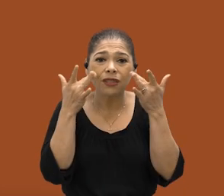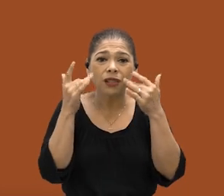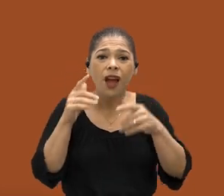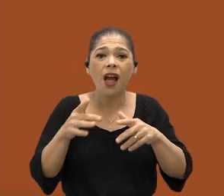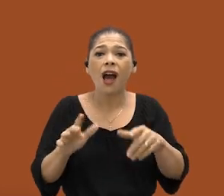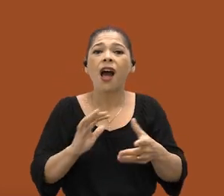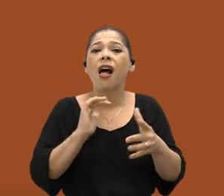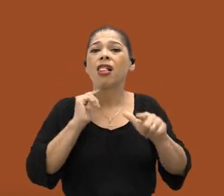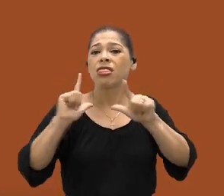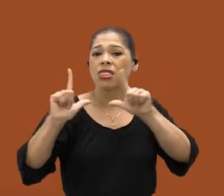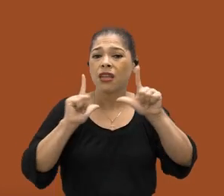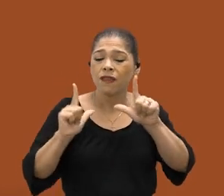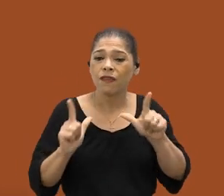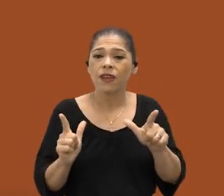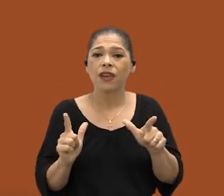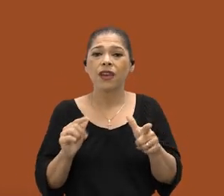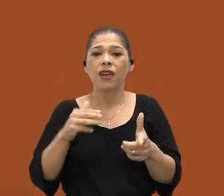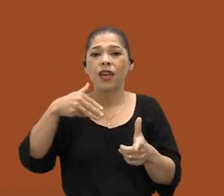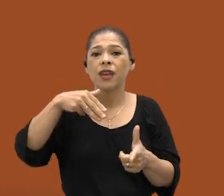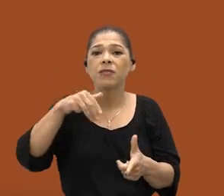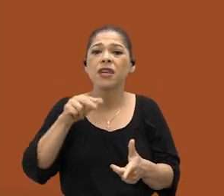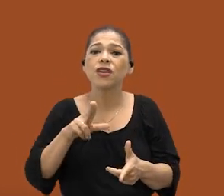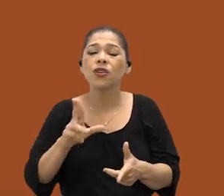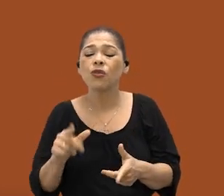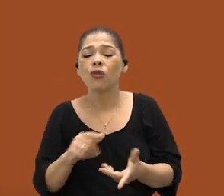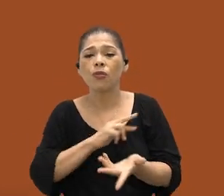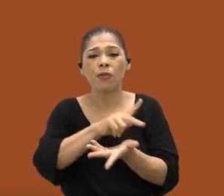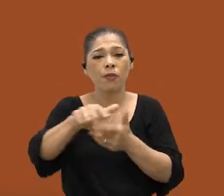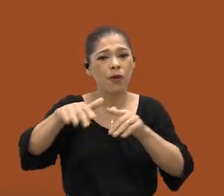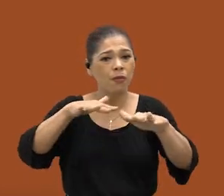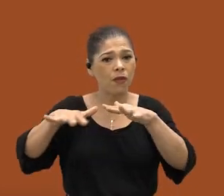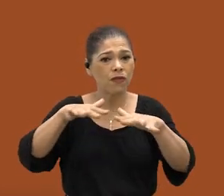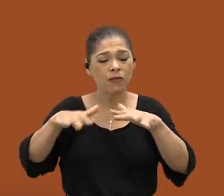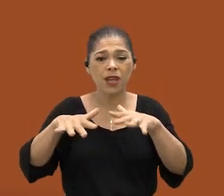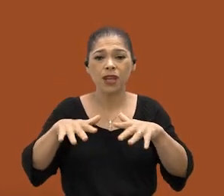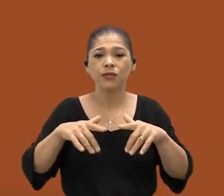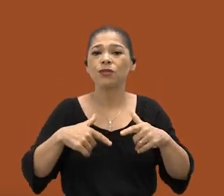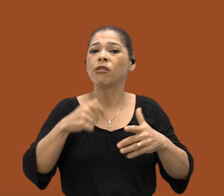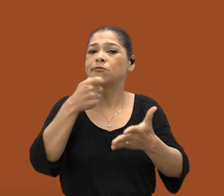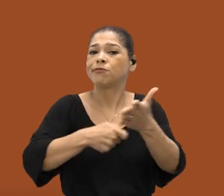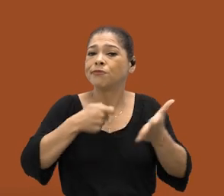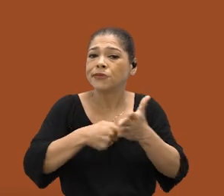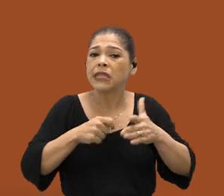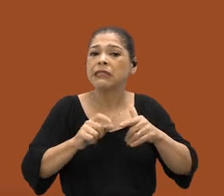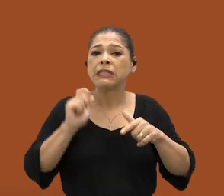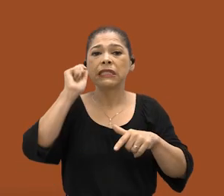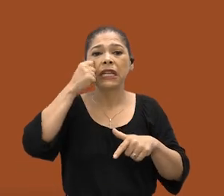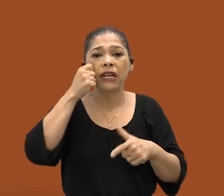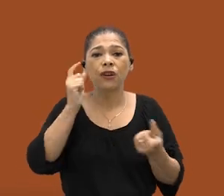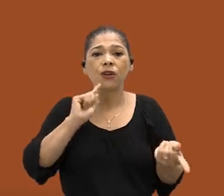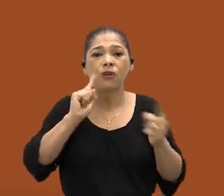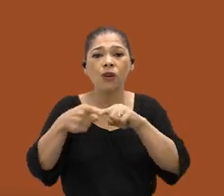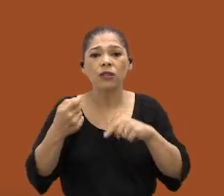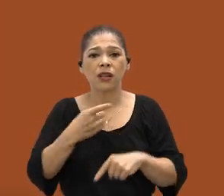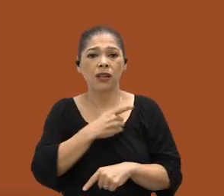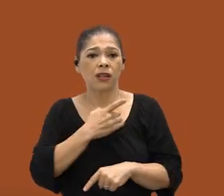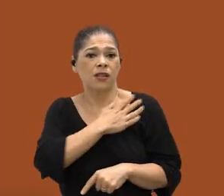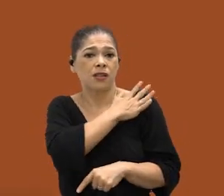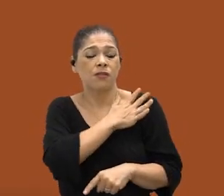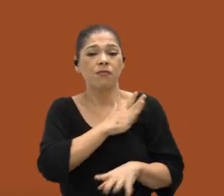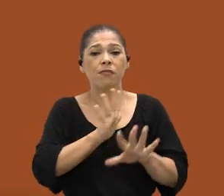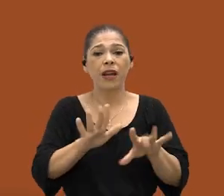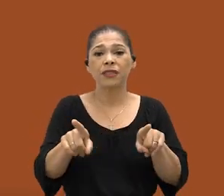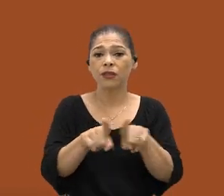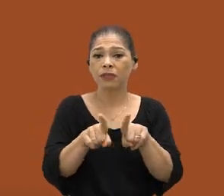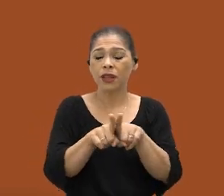Negro a frente negro a imprensa Negra o mnu enfim as lutas no momento negro contra a ditadura então a gente não muitas vezes não vai lá muito